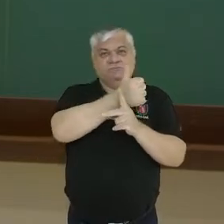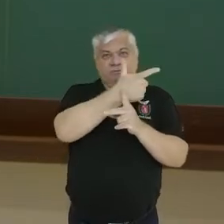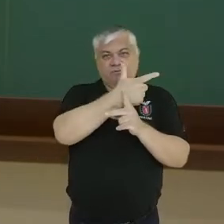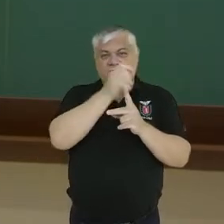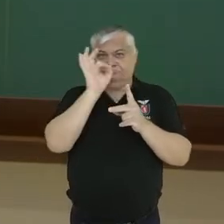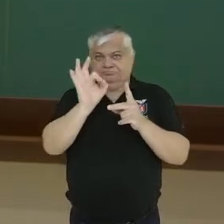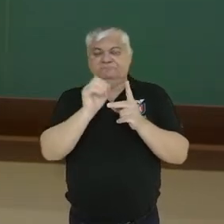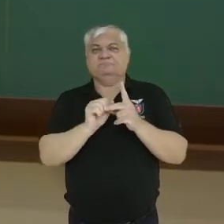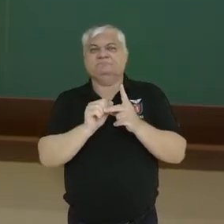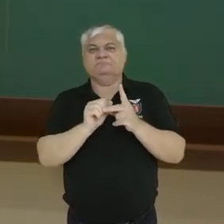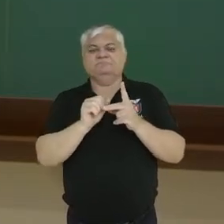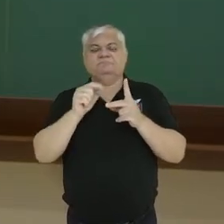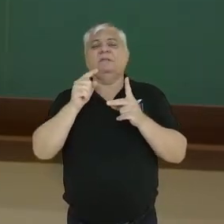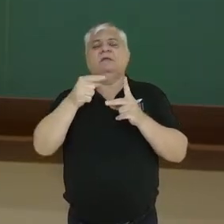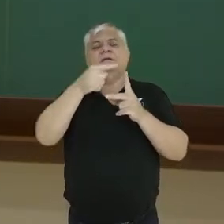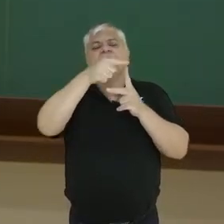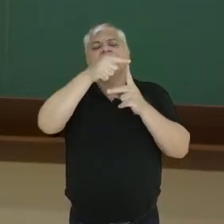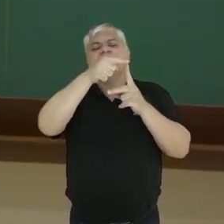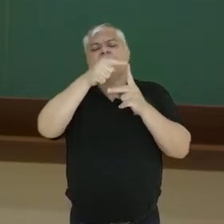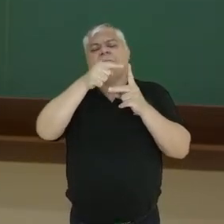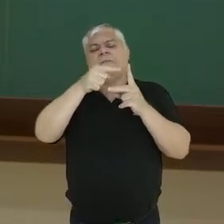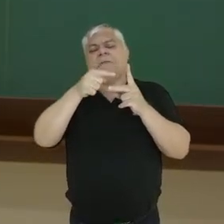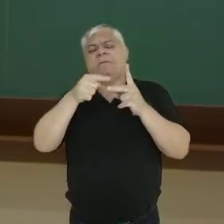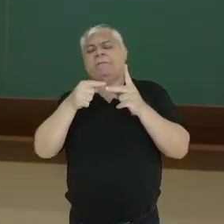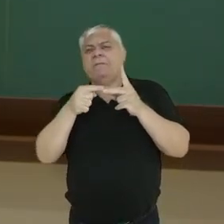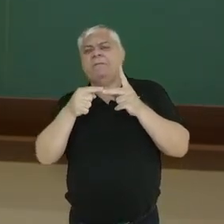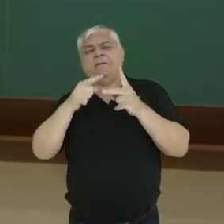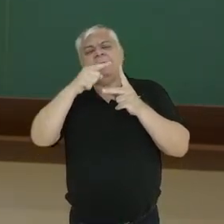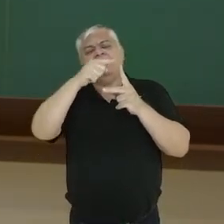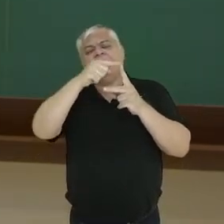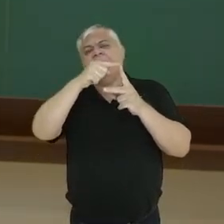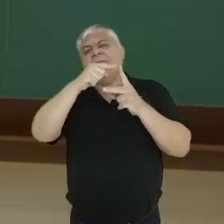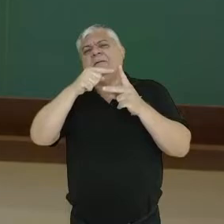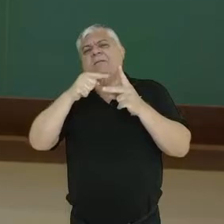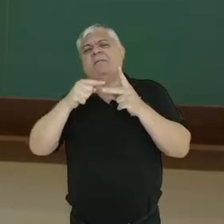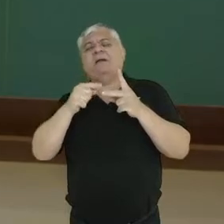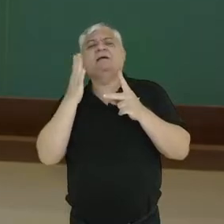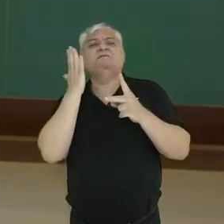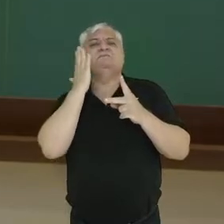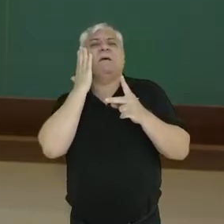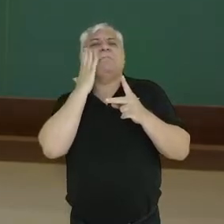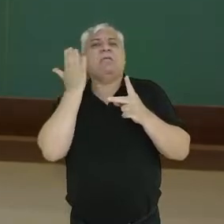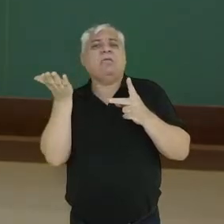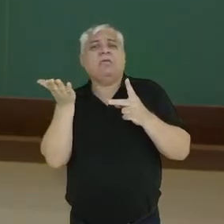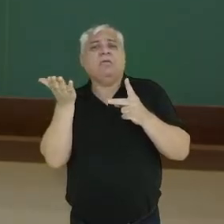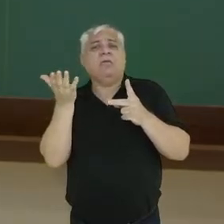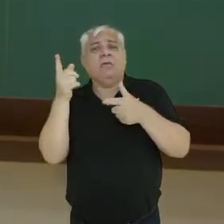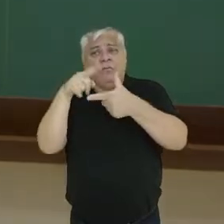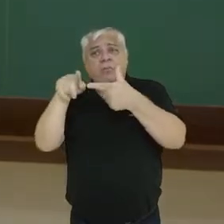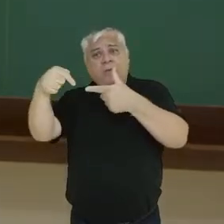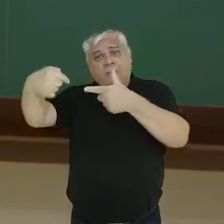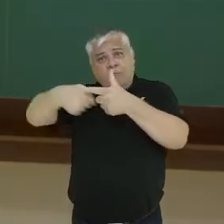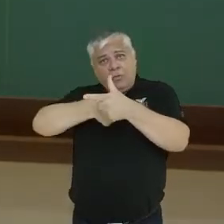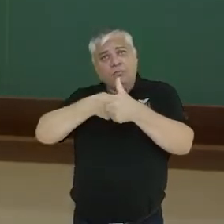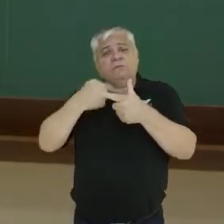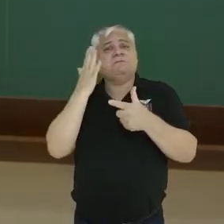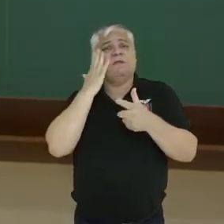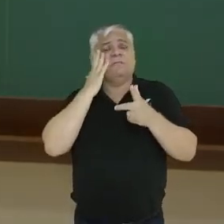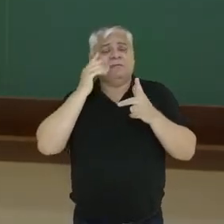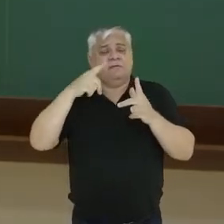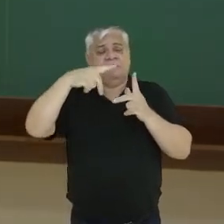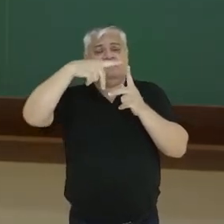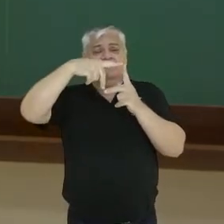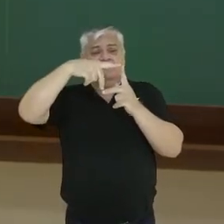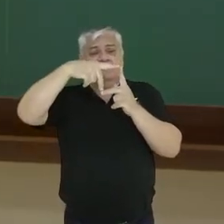centímetros. E a gente traça a diagonal. Por que eu tracei a diagonal? Porque ele quer saber, ele quer saber a medida da diagonal. Então, olha aqui,